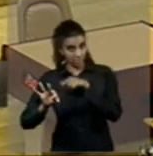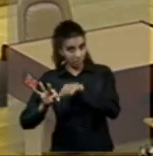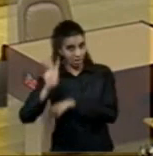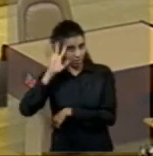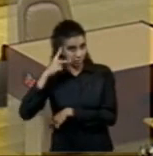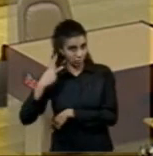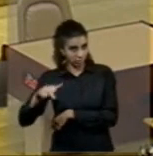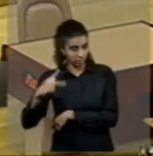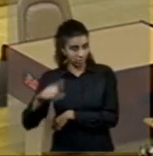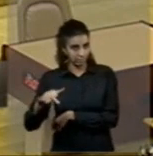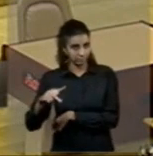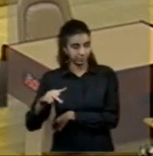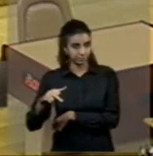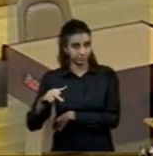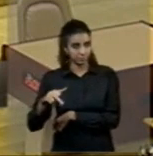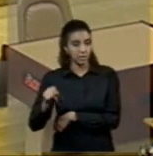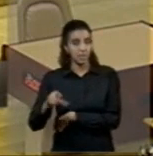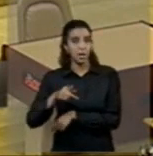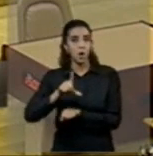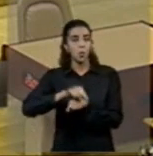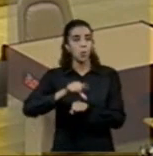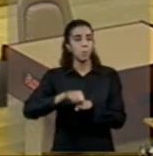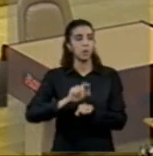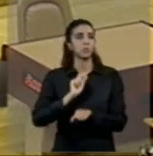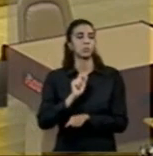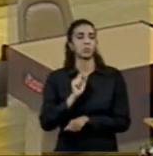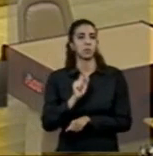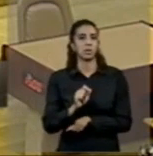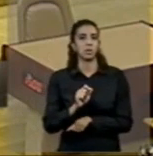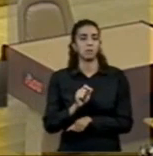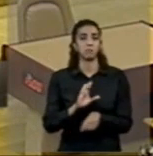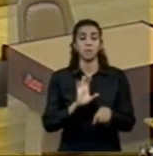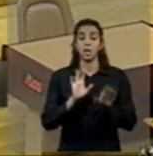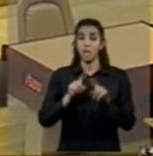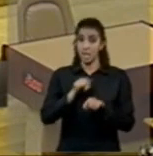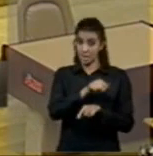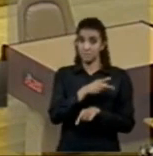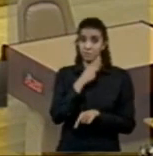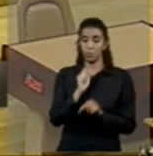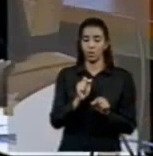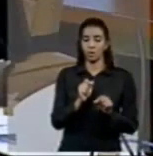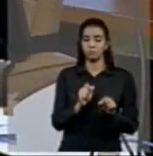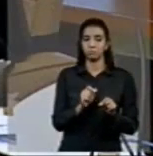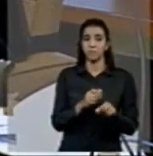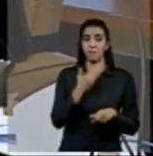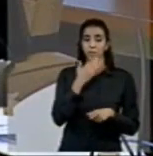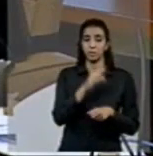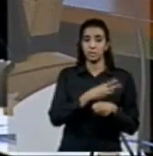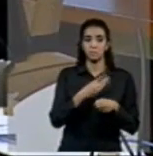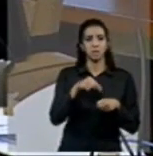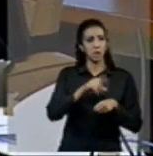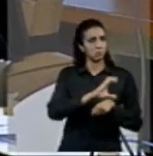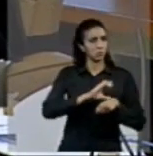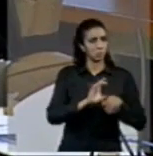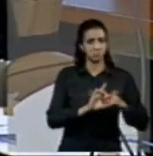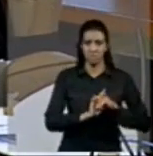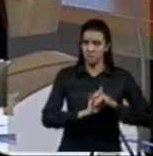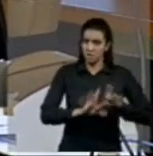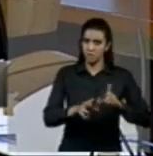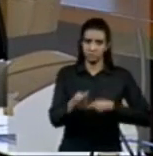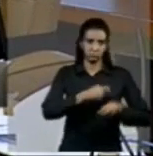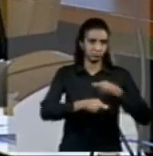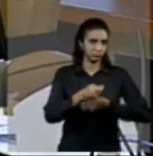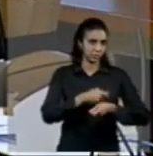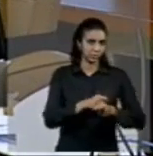ao argumento de que a Constituição Federal não impediria a prática em decorrência da elevação da livre iniciativa